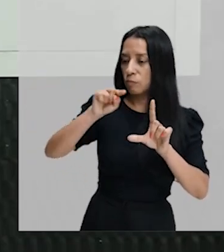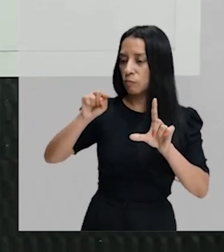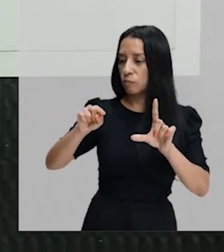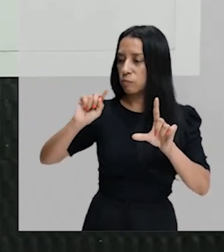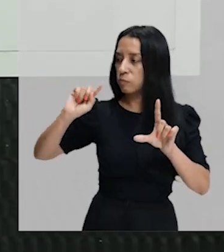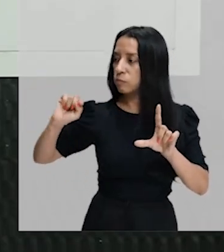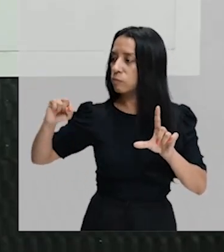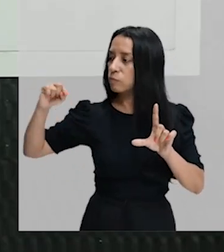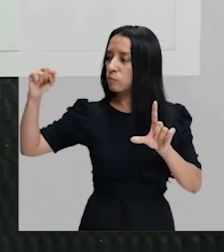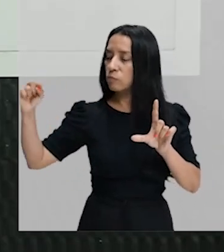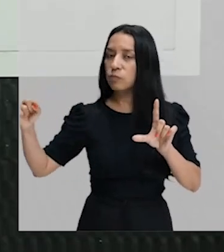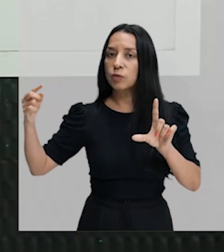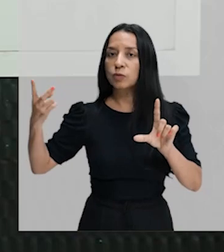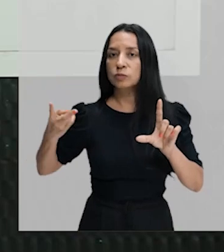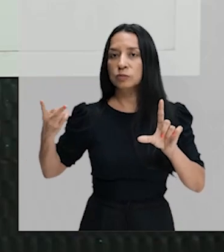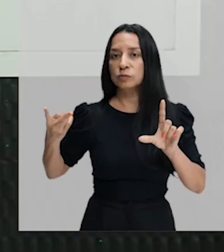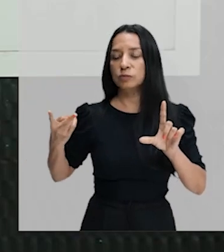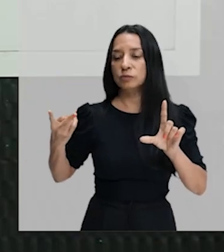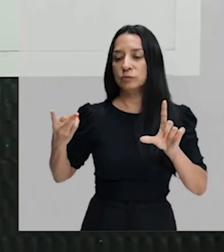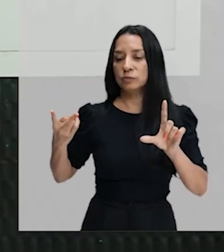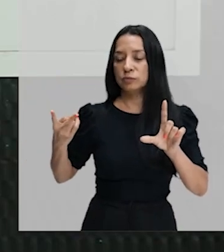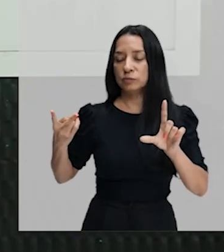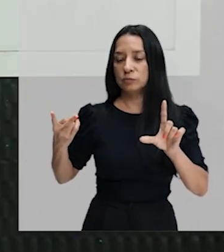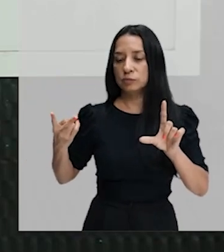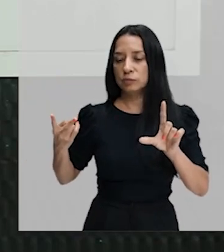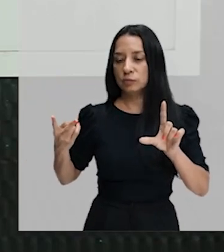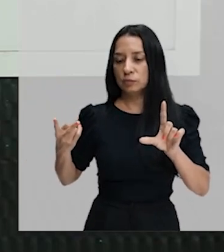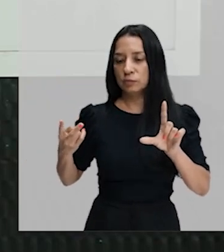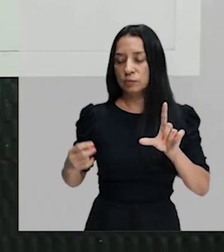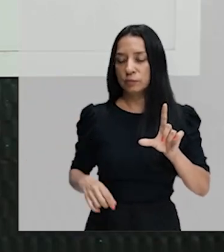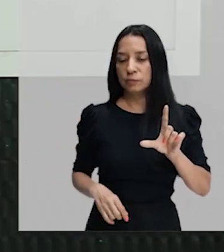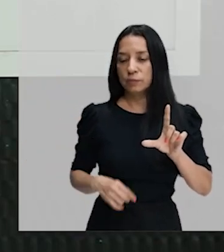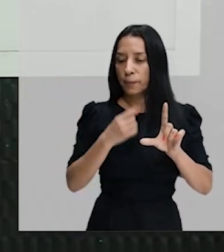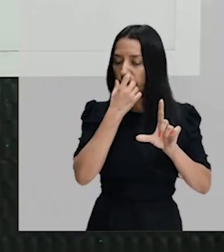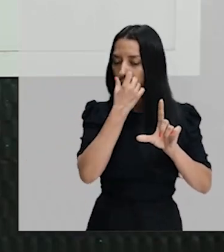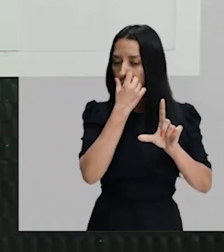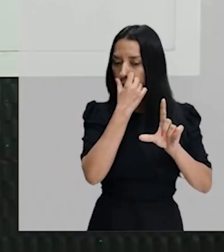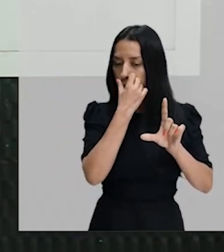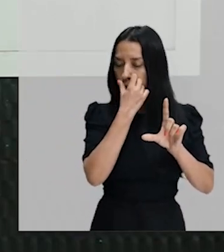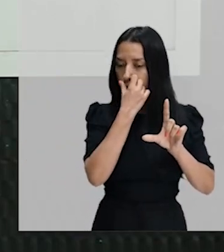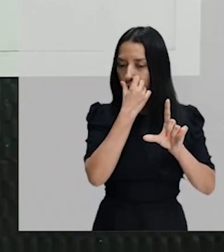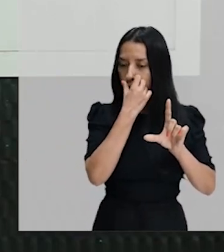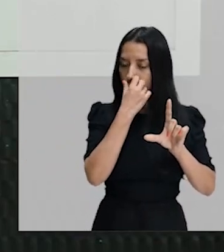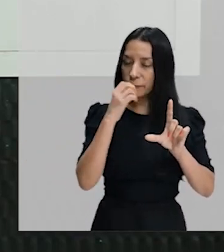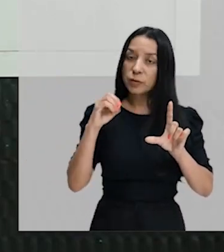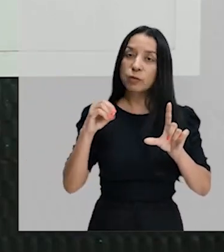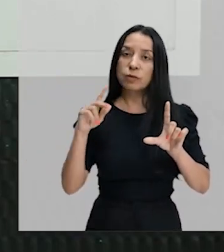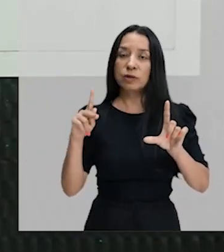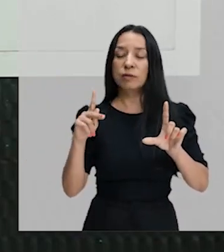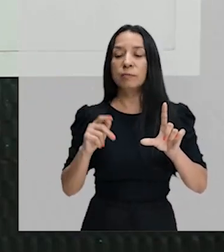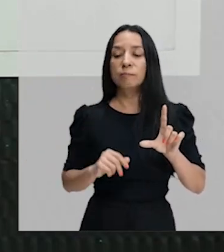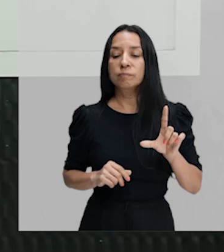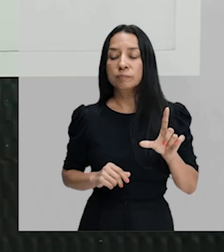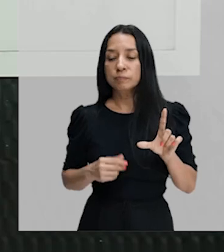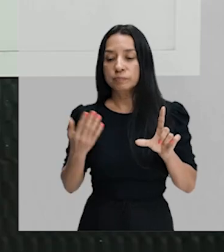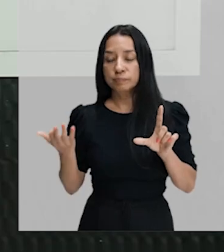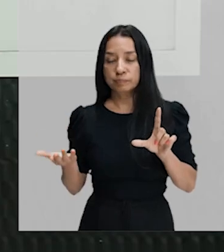ok então tá lá em cima desceu e depois subiu de novo tá ok então